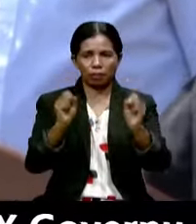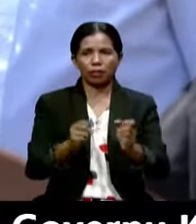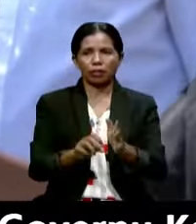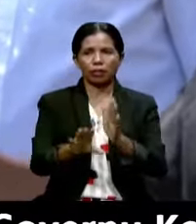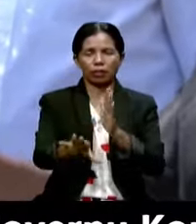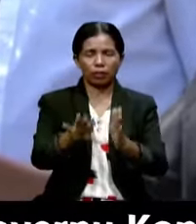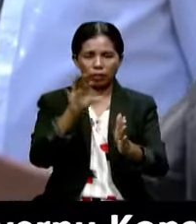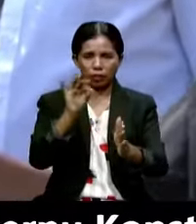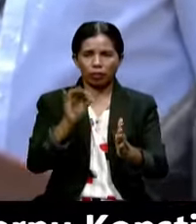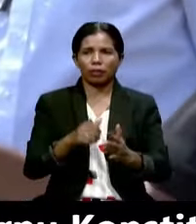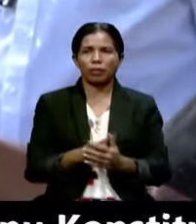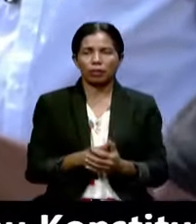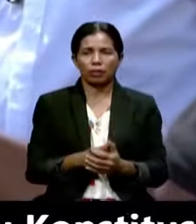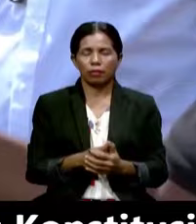Etang